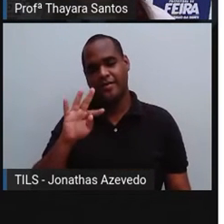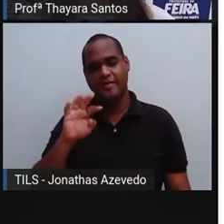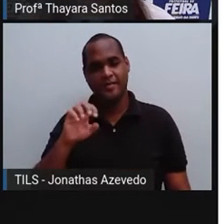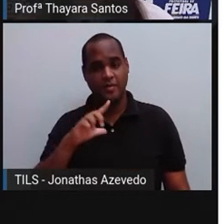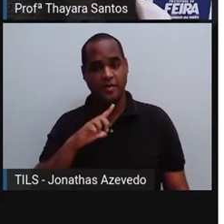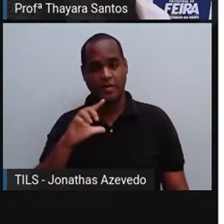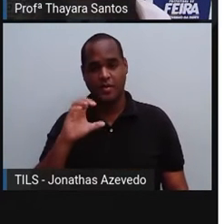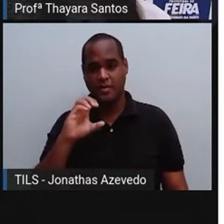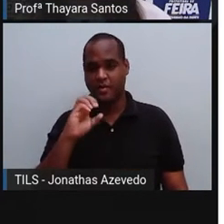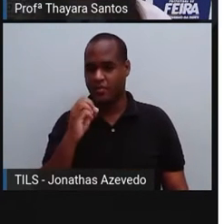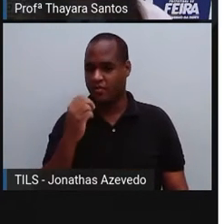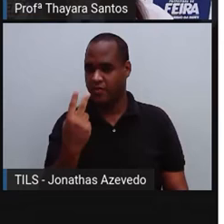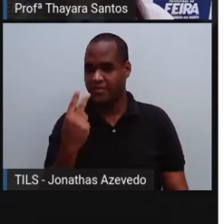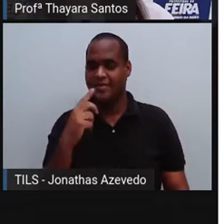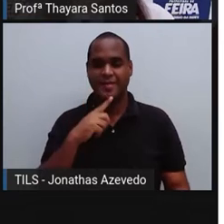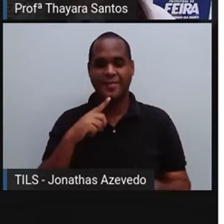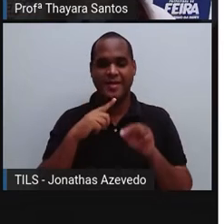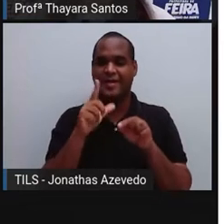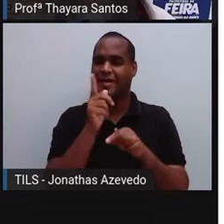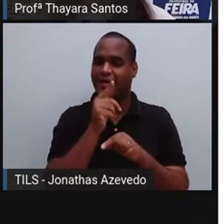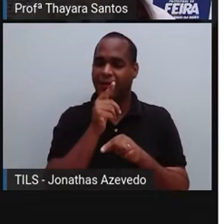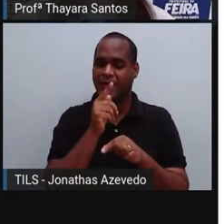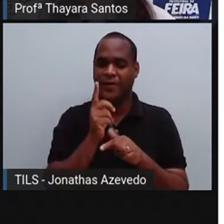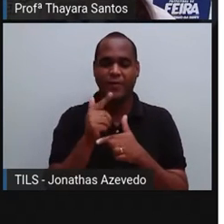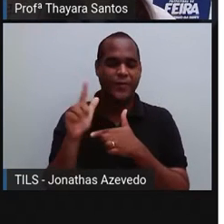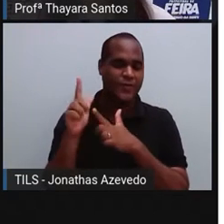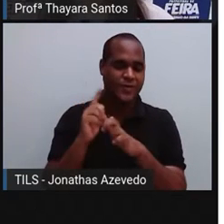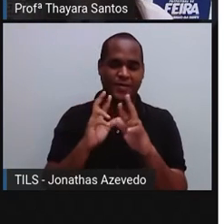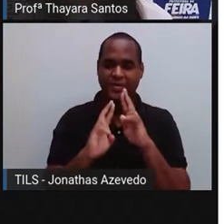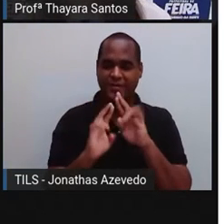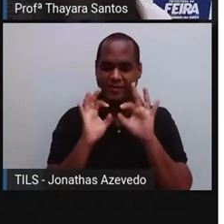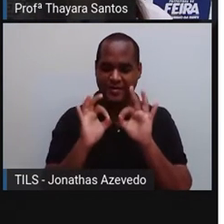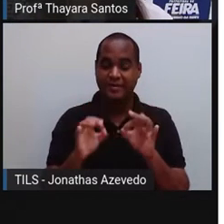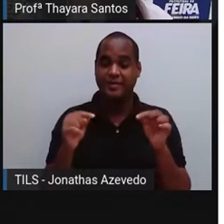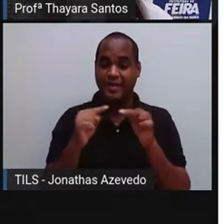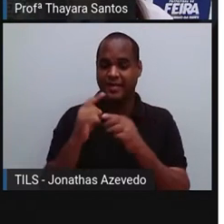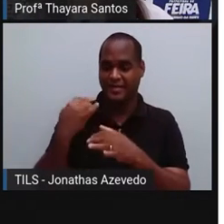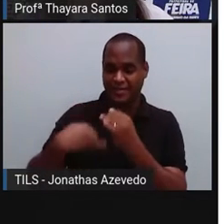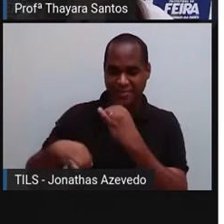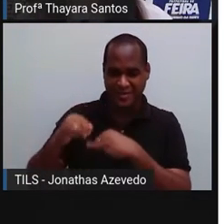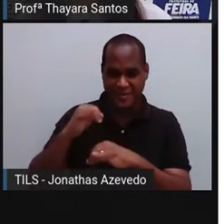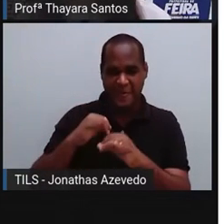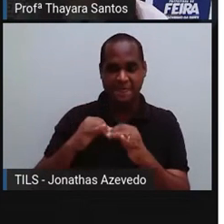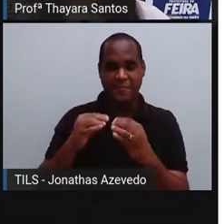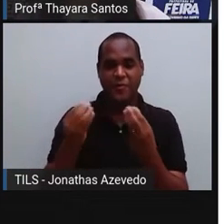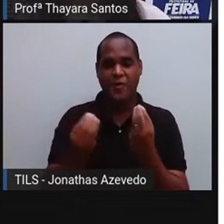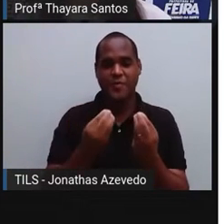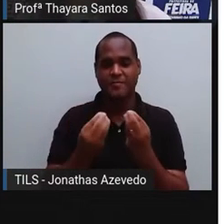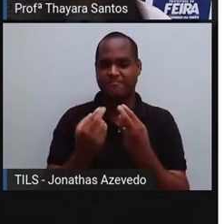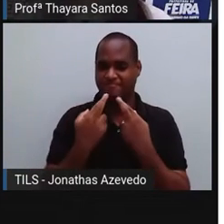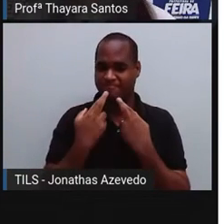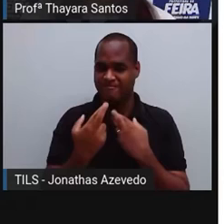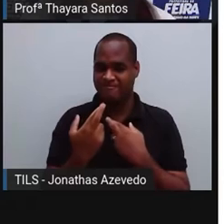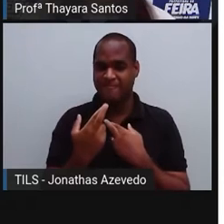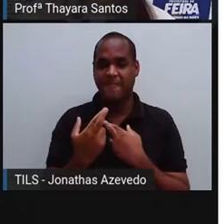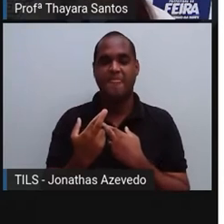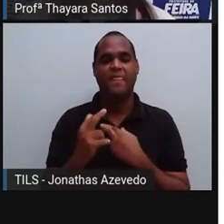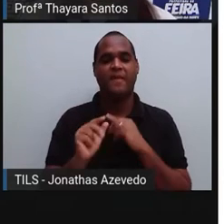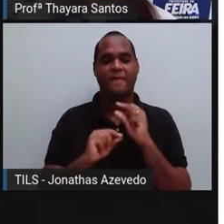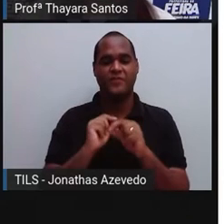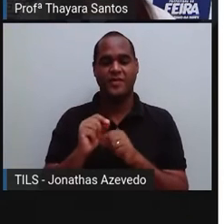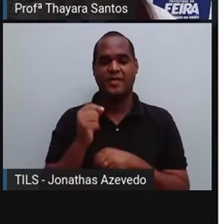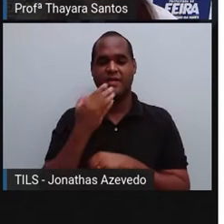gás carbônico e a água. E o resultado dessa reação química a gente chama de produto, que nesse caso